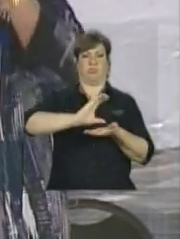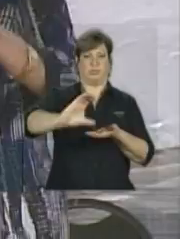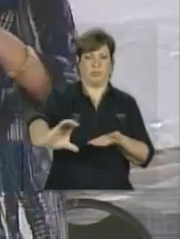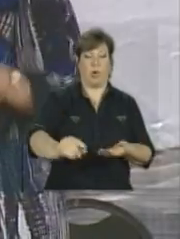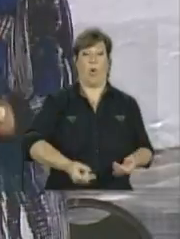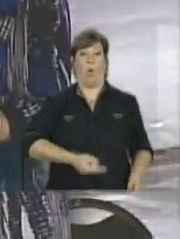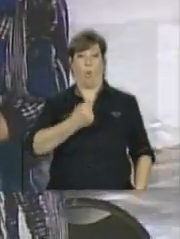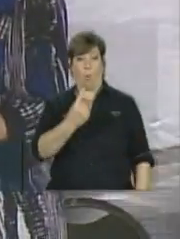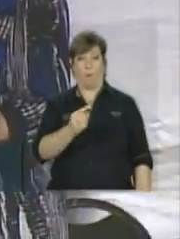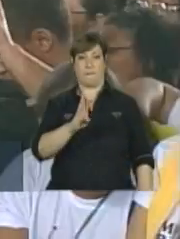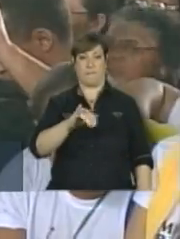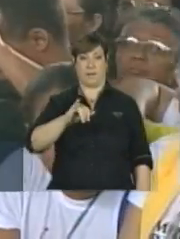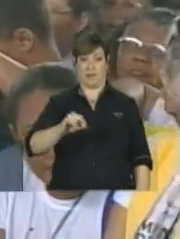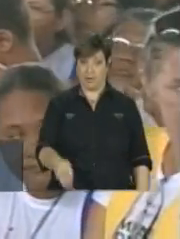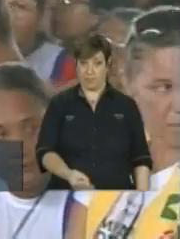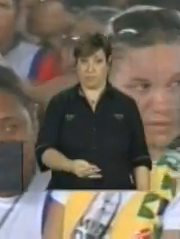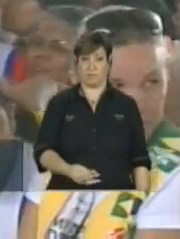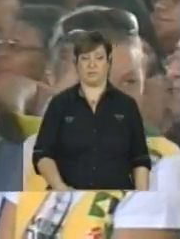1 bilhão